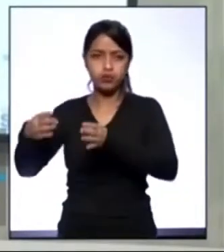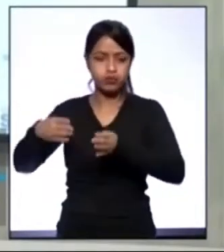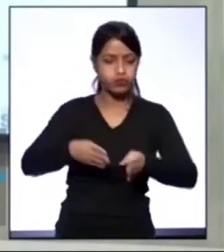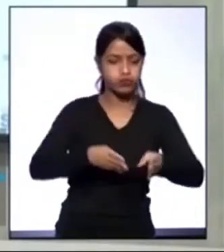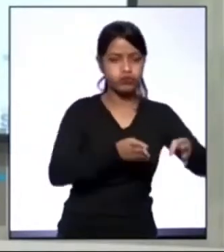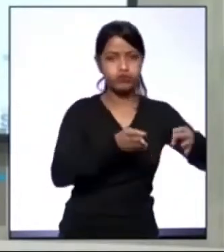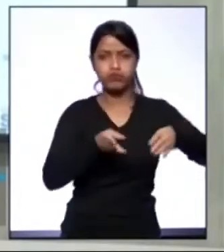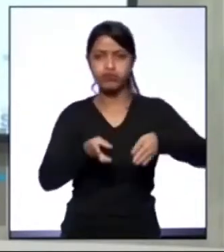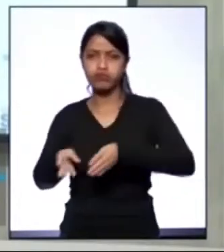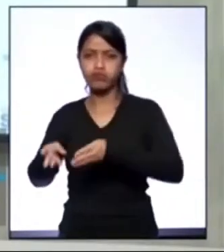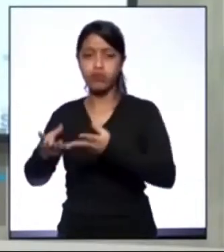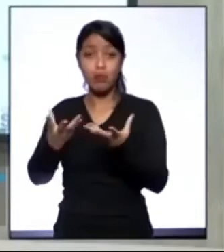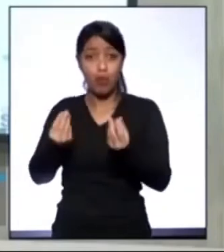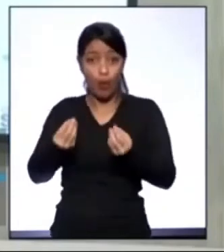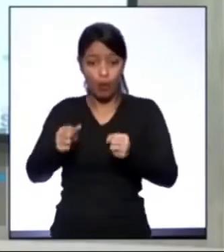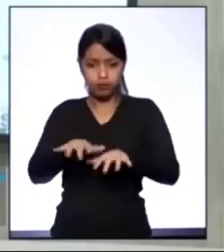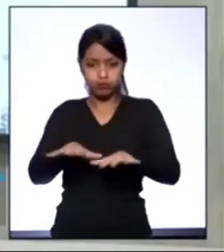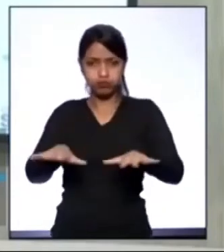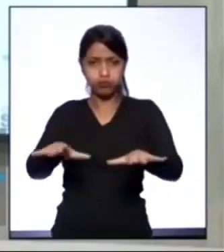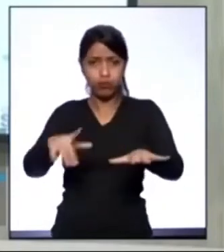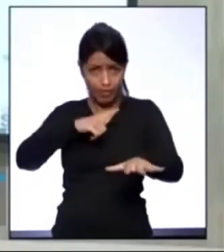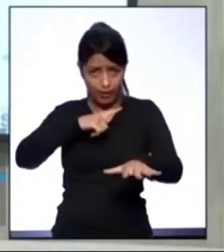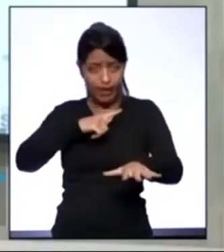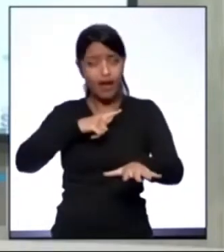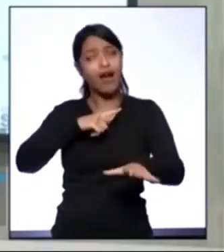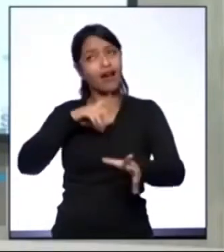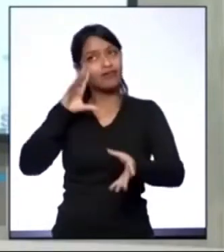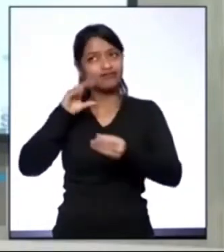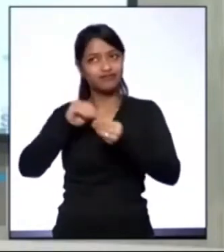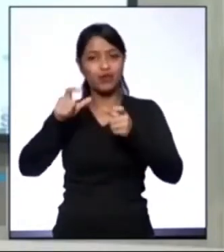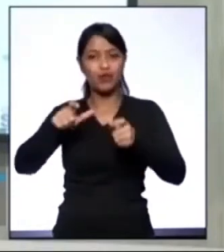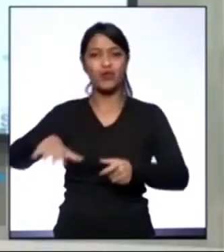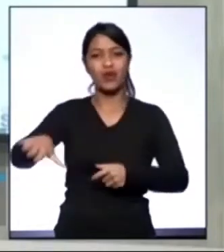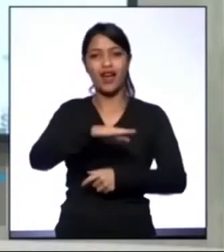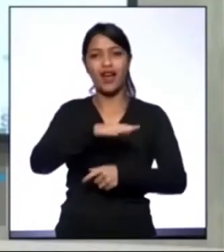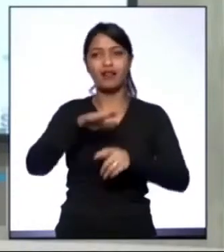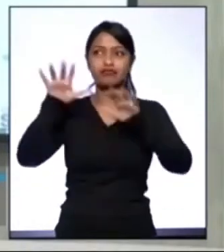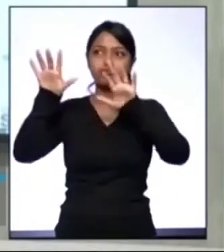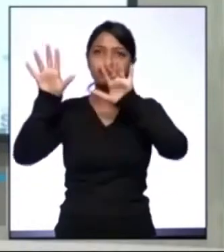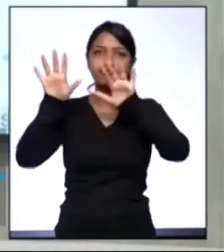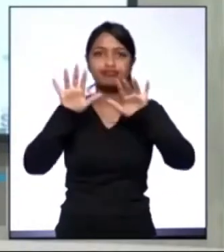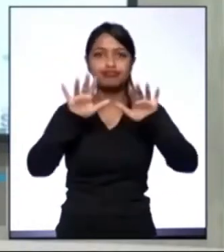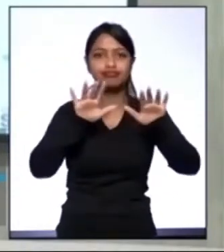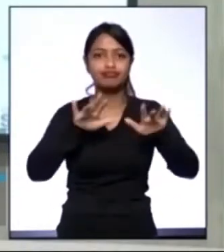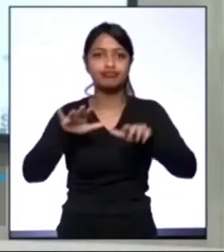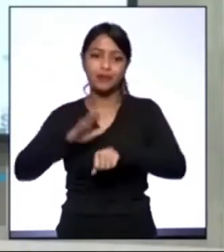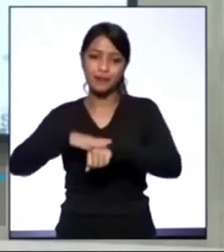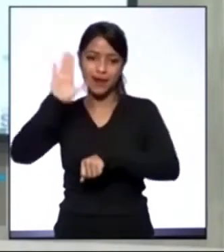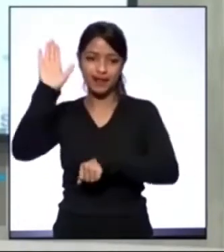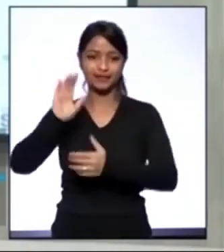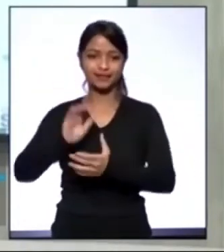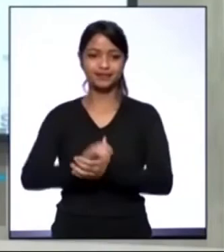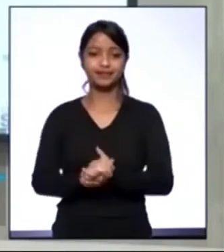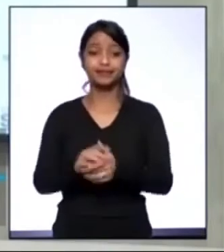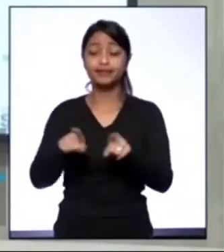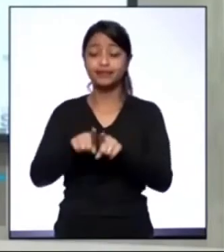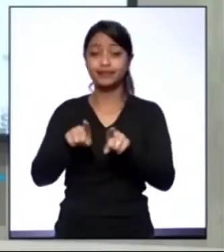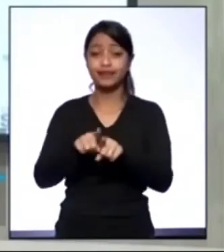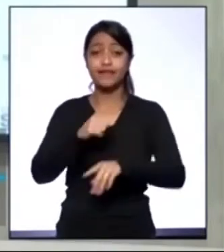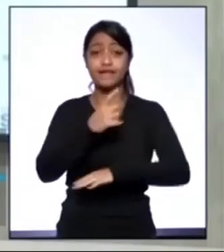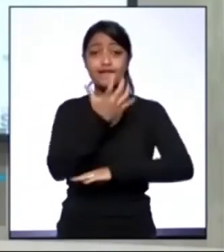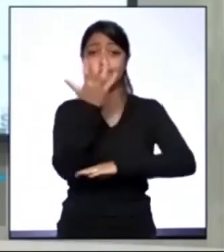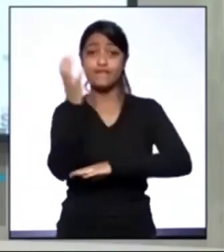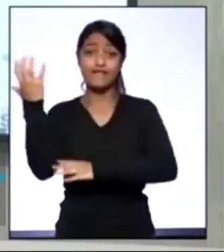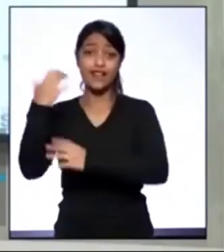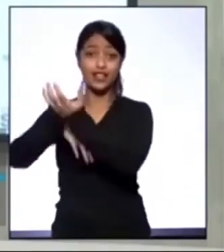úmida. A vegetação, galera, também tem a ver com a disponibilidade de umidade. Vamos pensar de novo na Amazônia. Olha só, né?